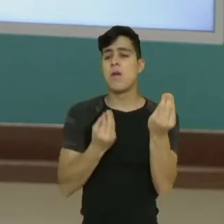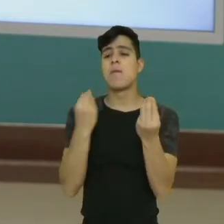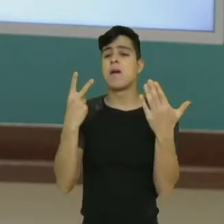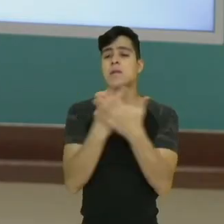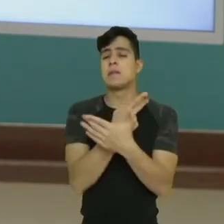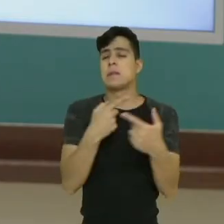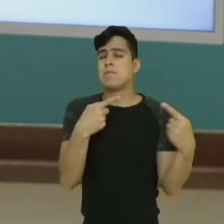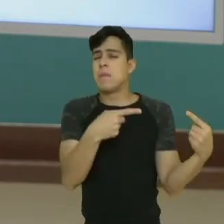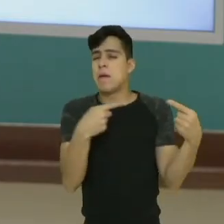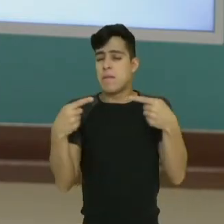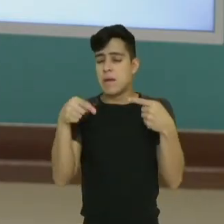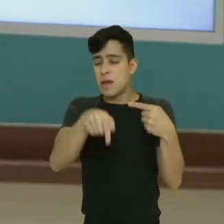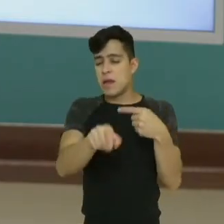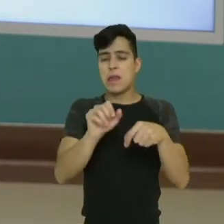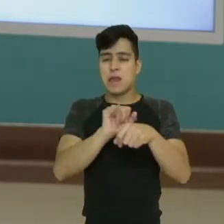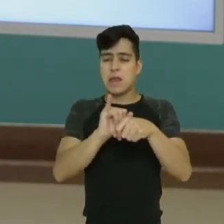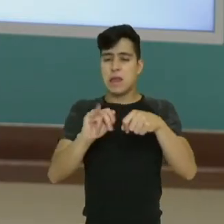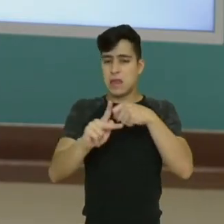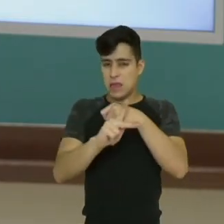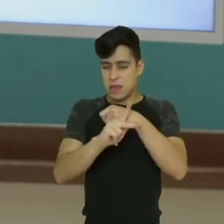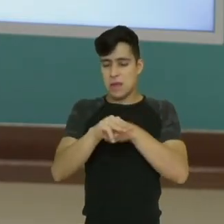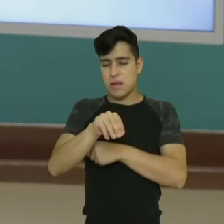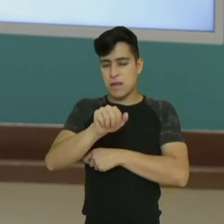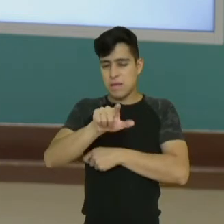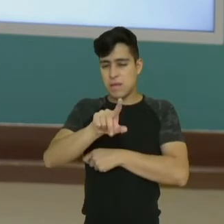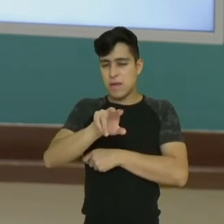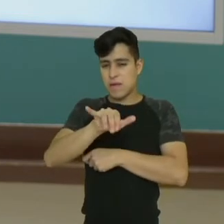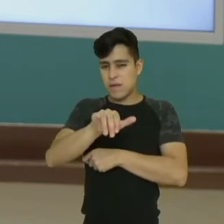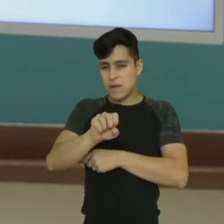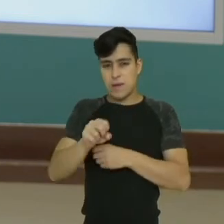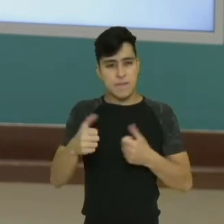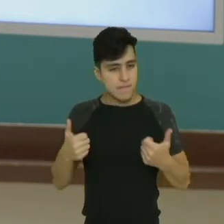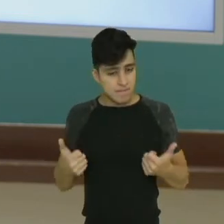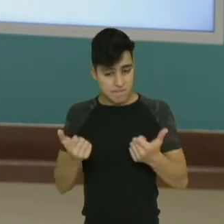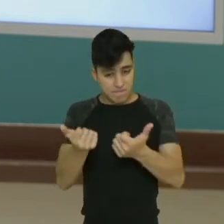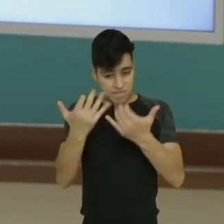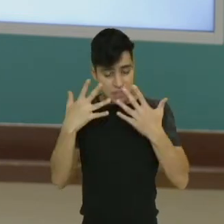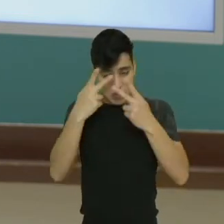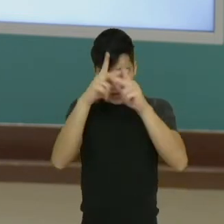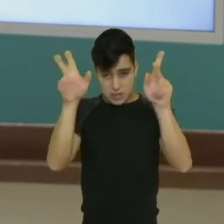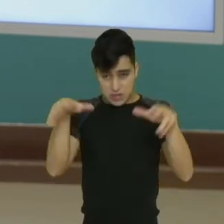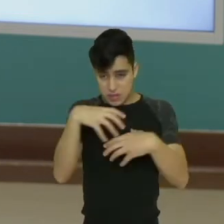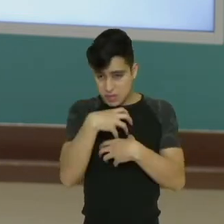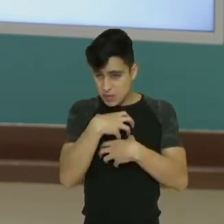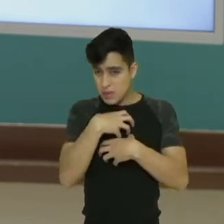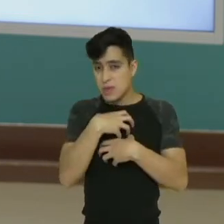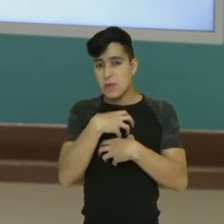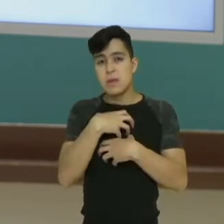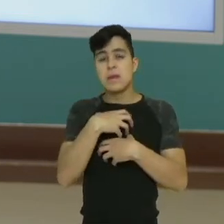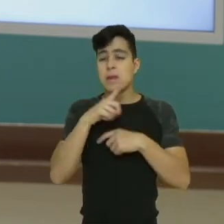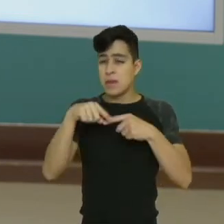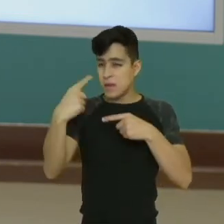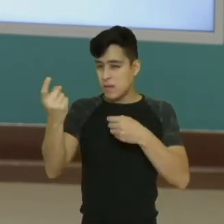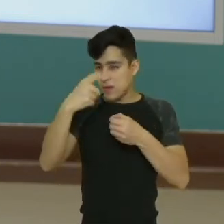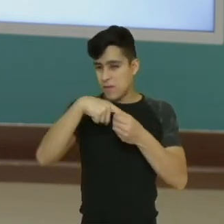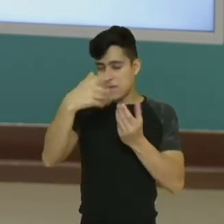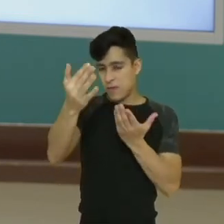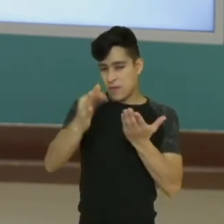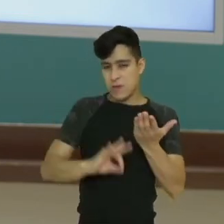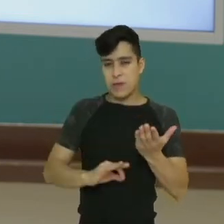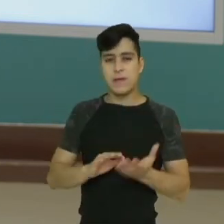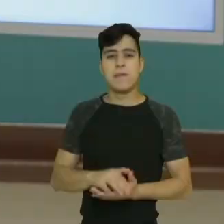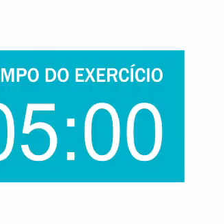Ilhas Malvinas, ou então chamada de Ilhas Falklands. Explique do seu jeito e, em seguida, retornaremos com a correção.